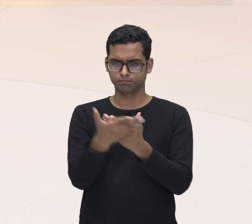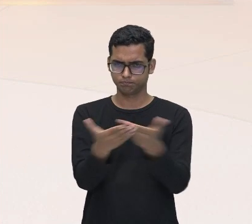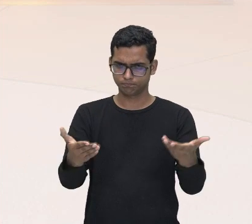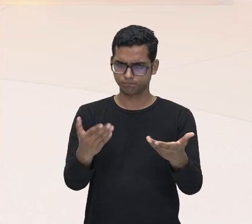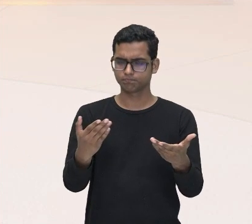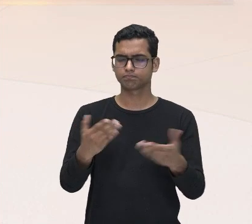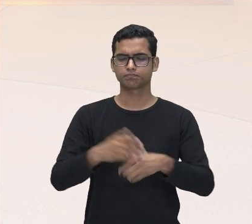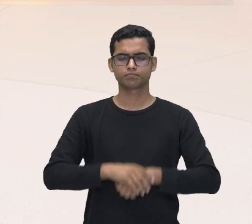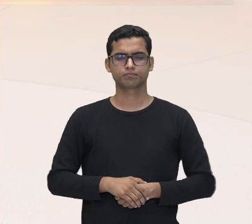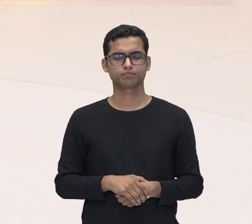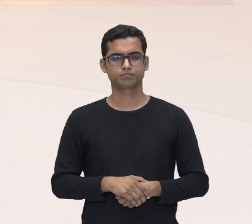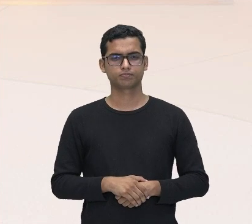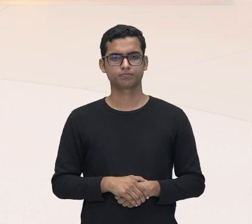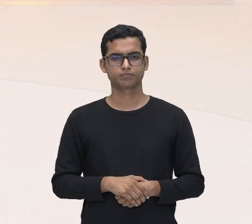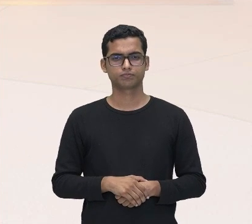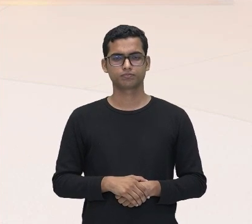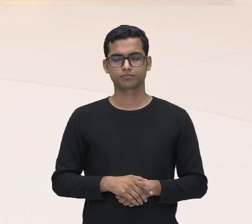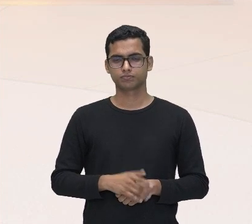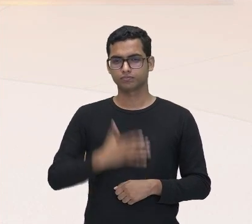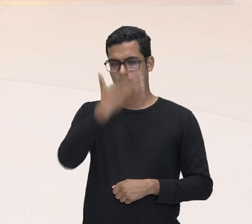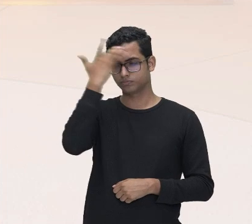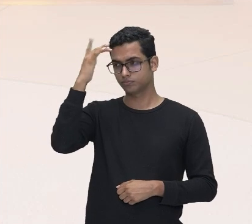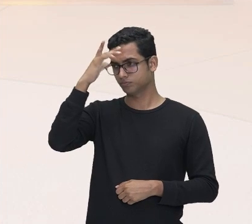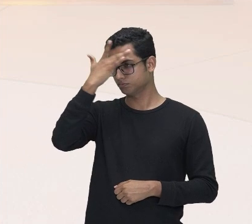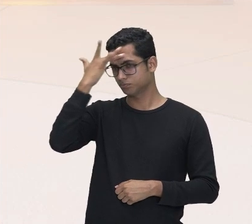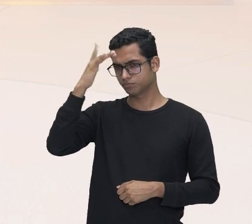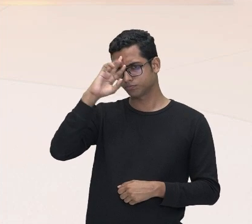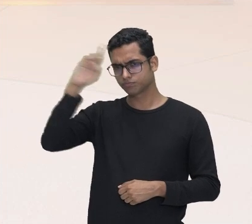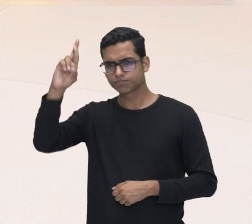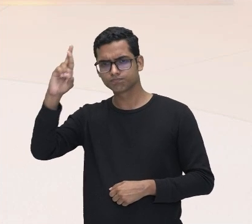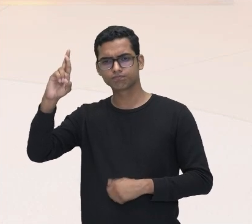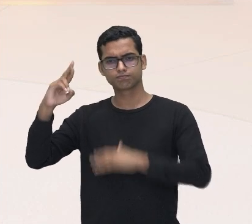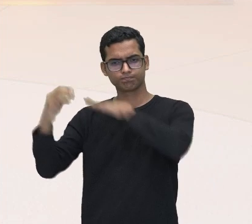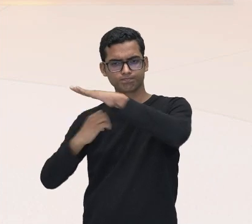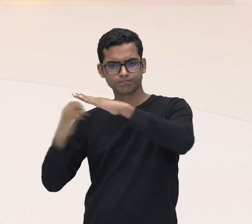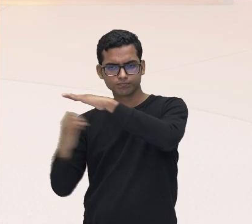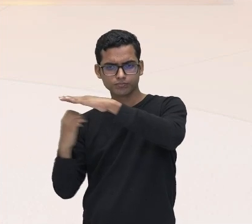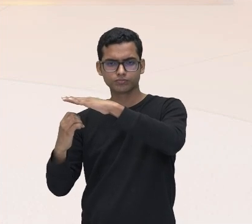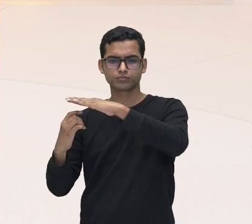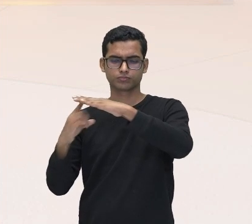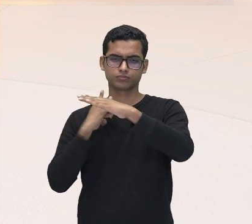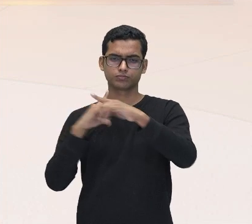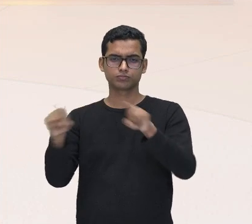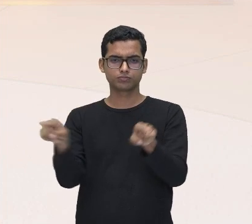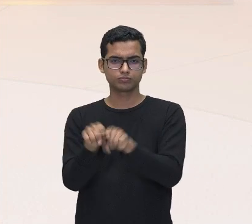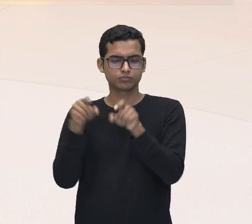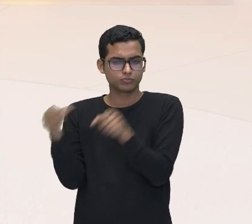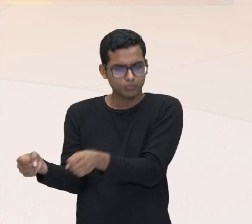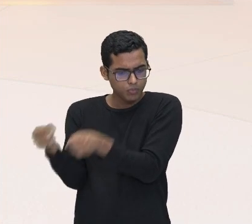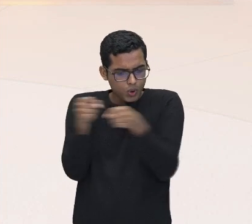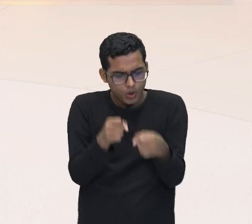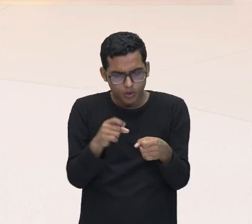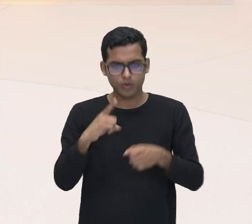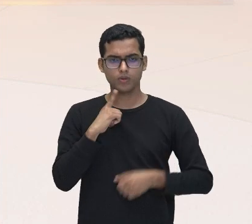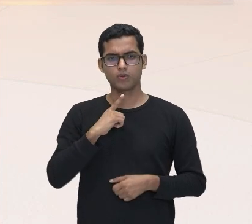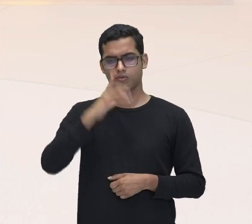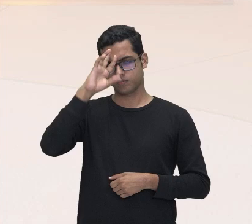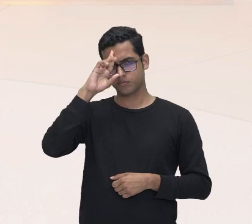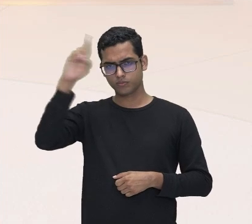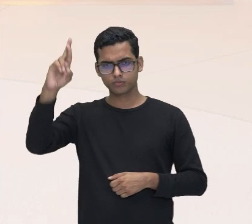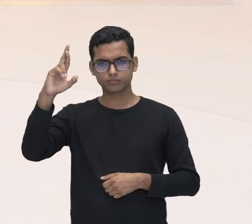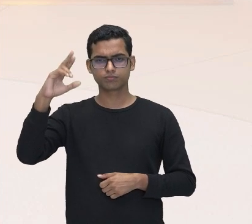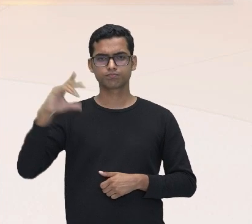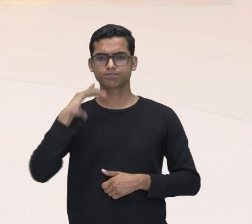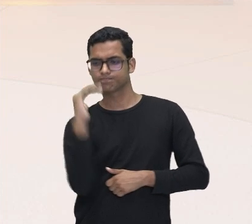por exemplo, o patrão, né, o dono da empresa, exerce esse poder que ele tem como dono